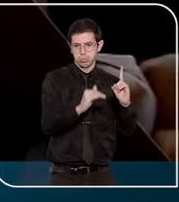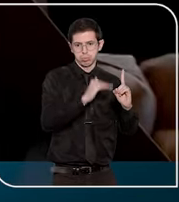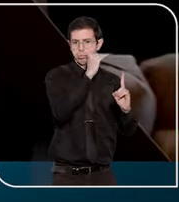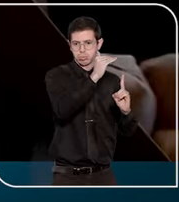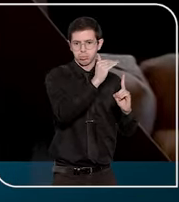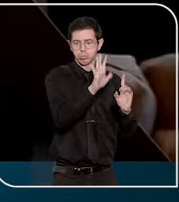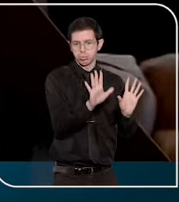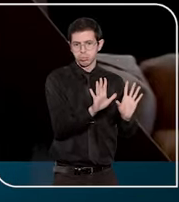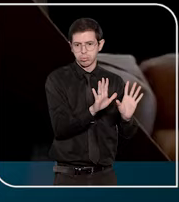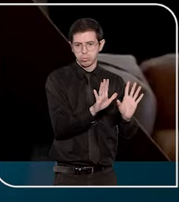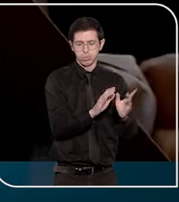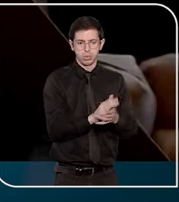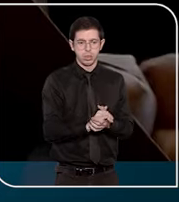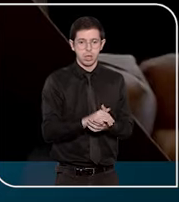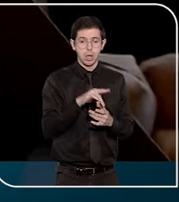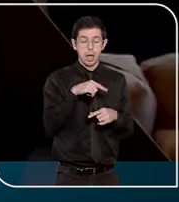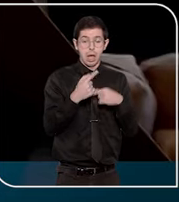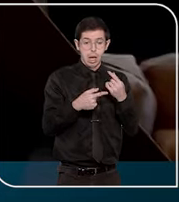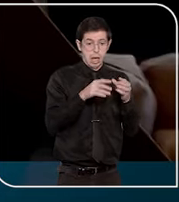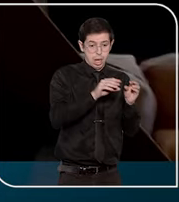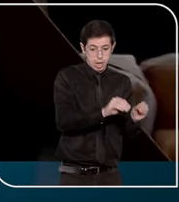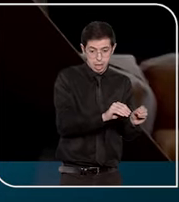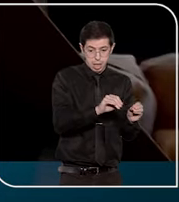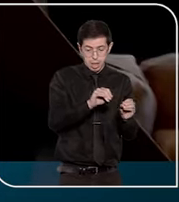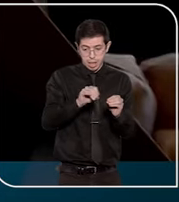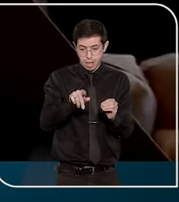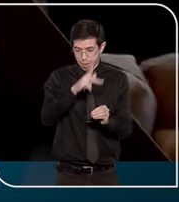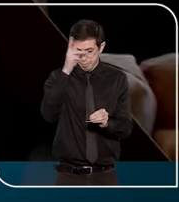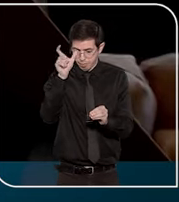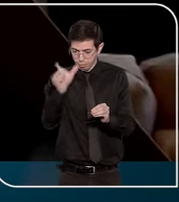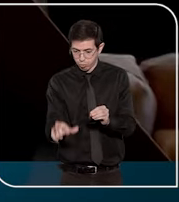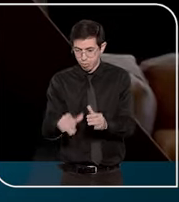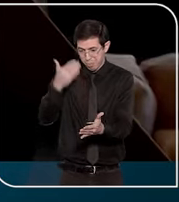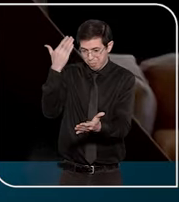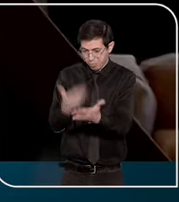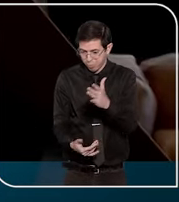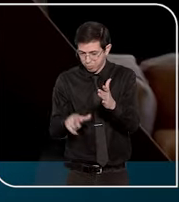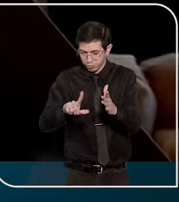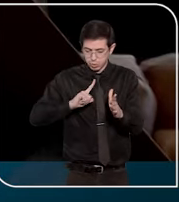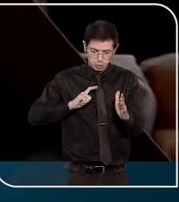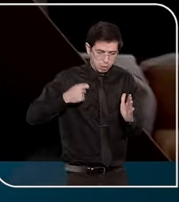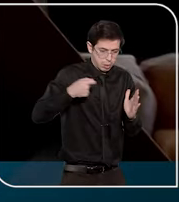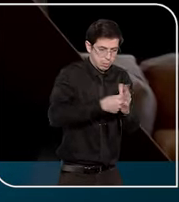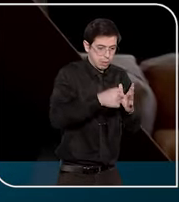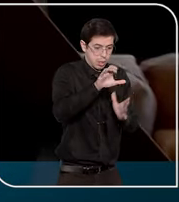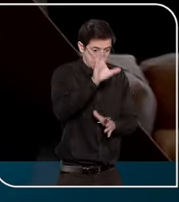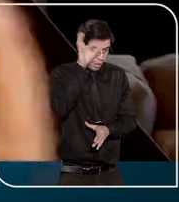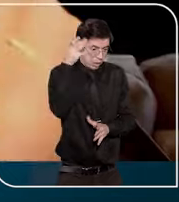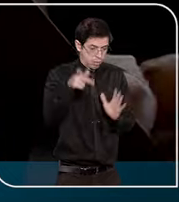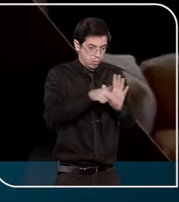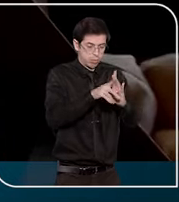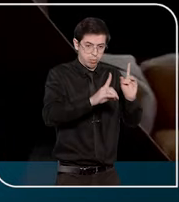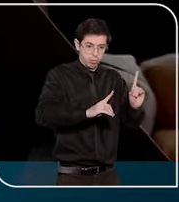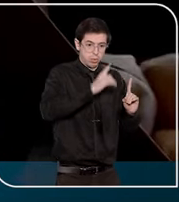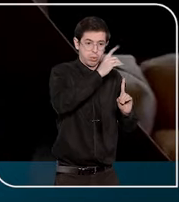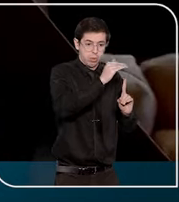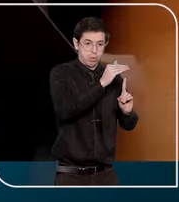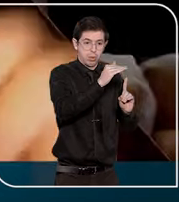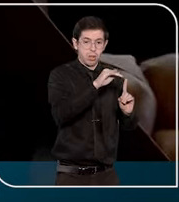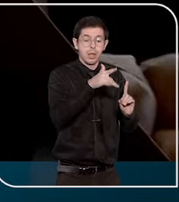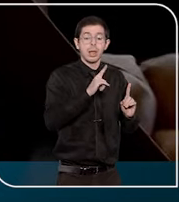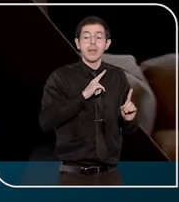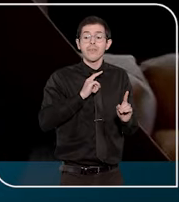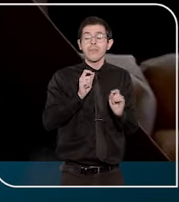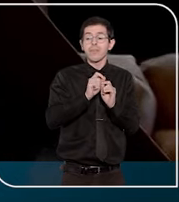bem. Aí a parte perde a apelação, por exemplo, com uma decisão monocrática do desembargador e quer fazer direto o